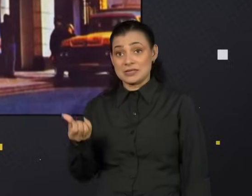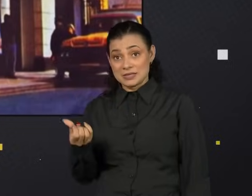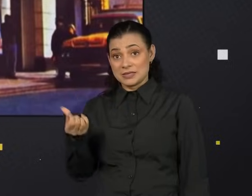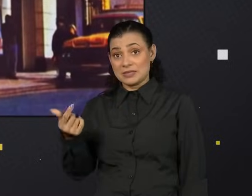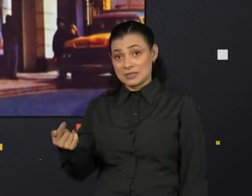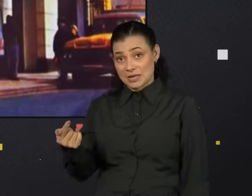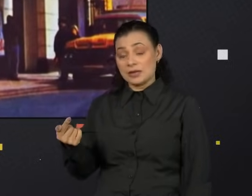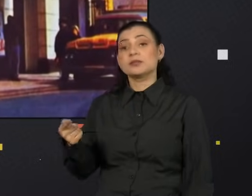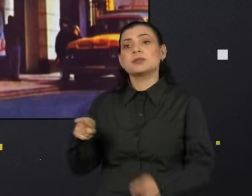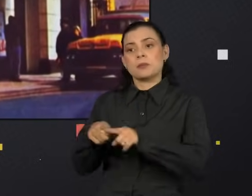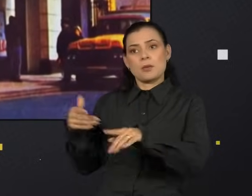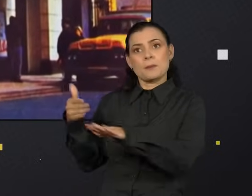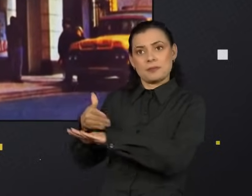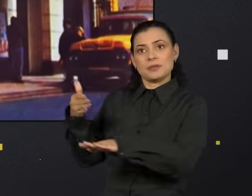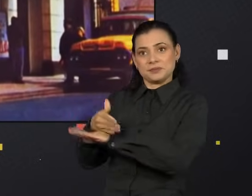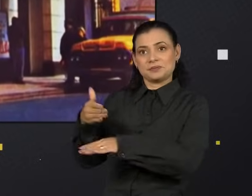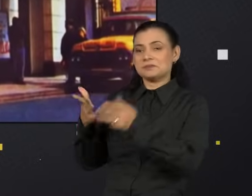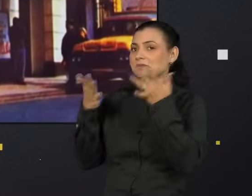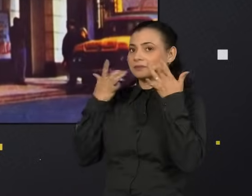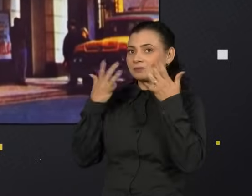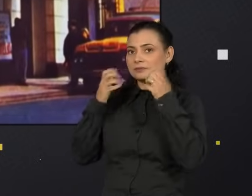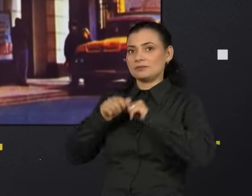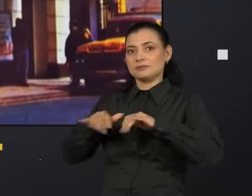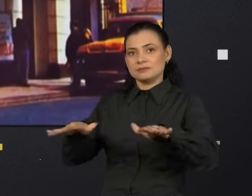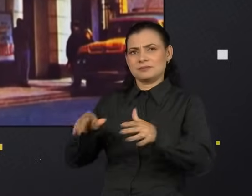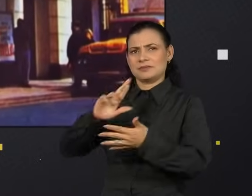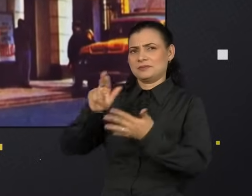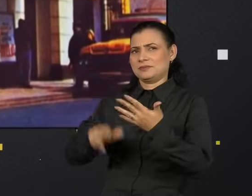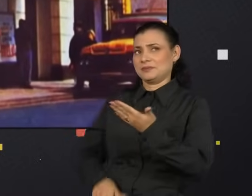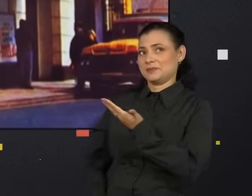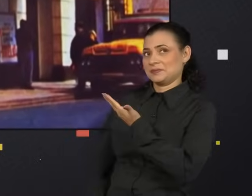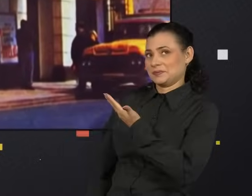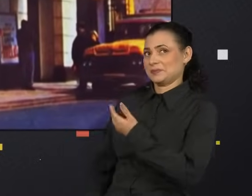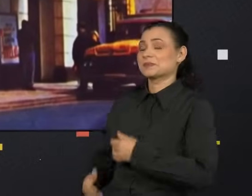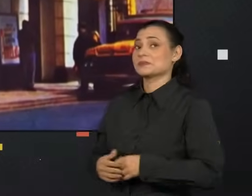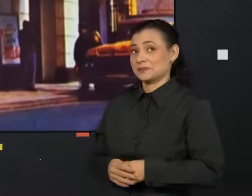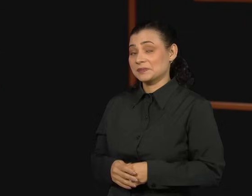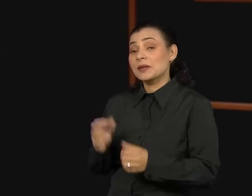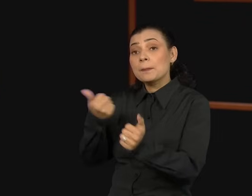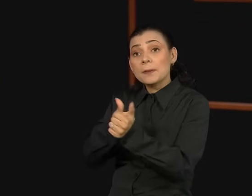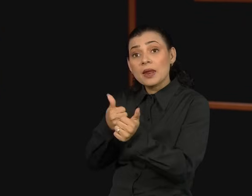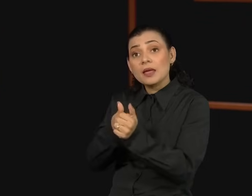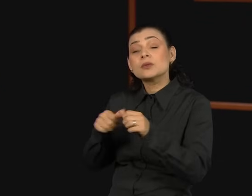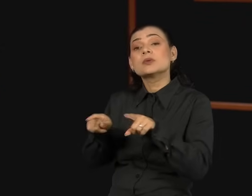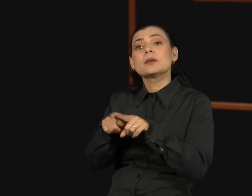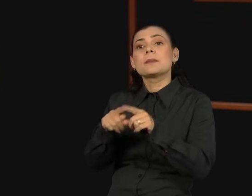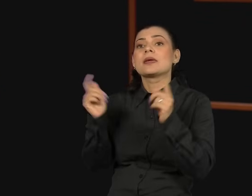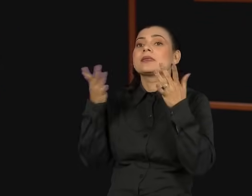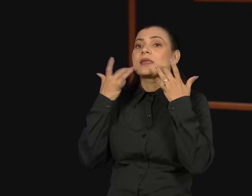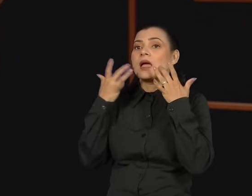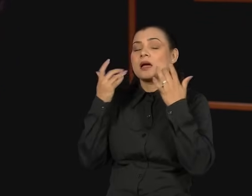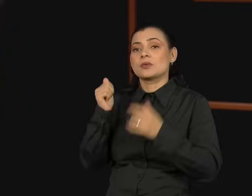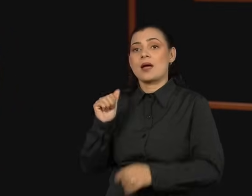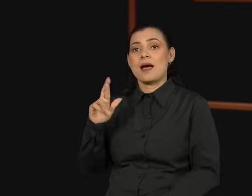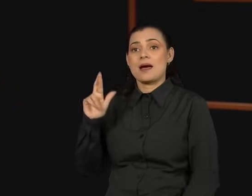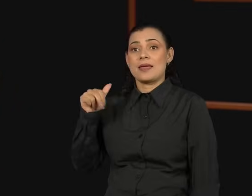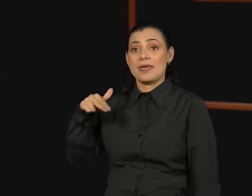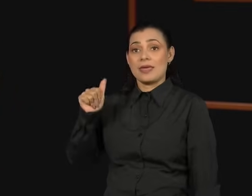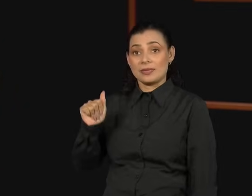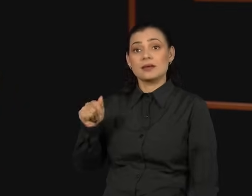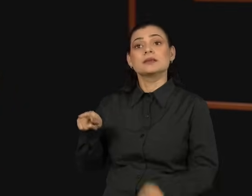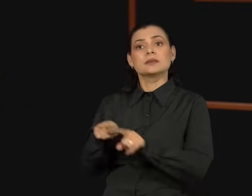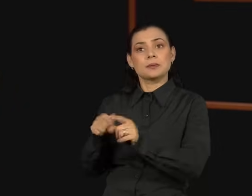estive, né, assistindo no Teatro Paramount, né? Eu ficava ali perto, o Teatro de Arena ficava muito perto, mas o